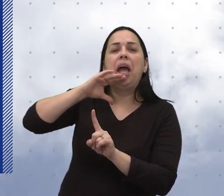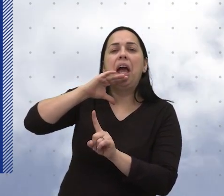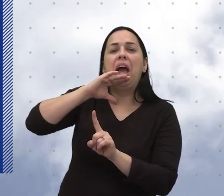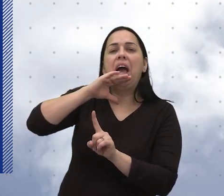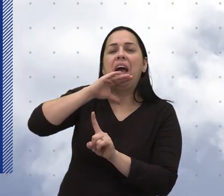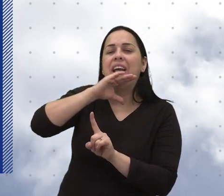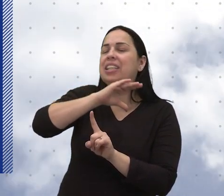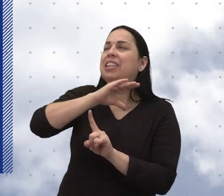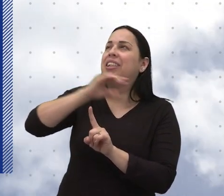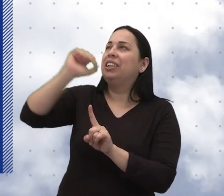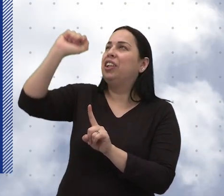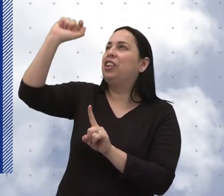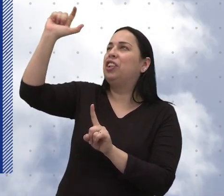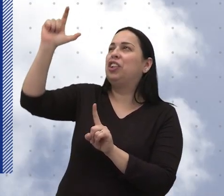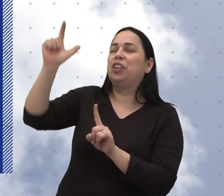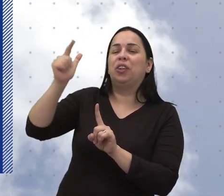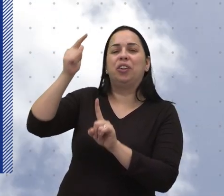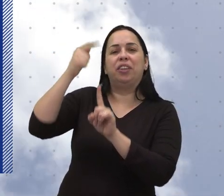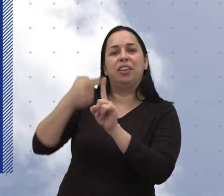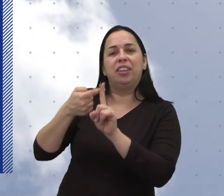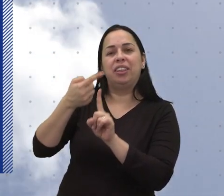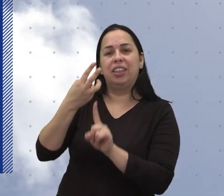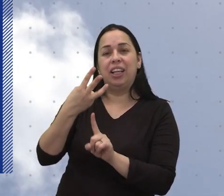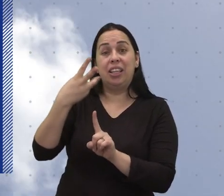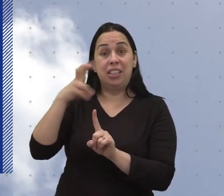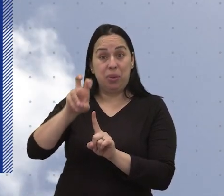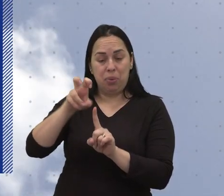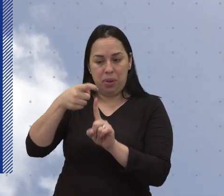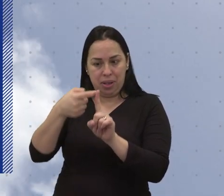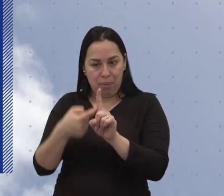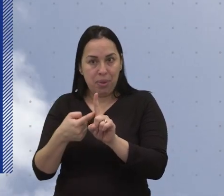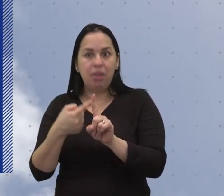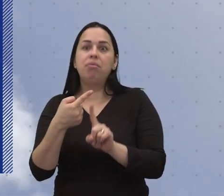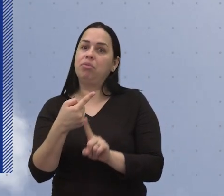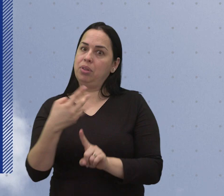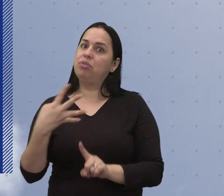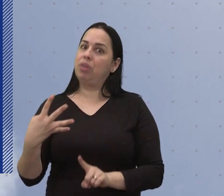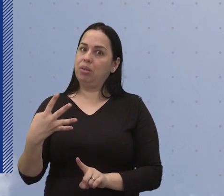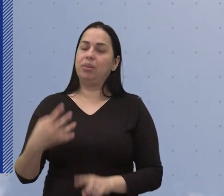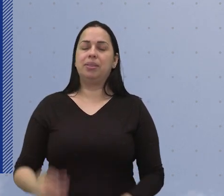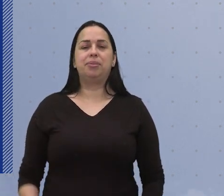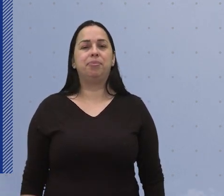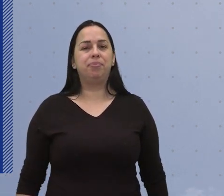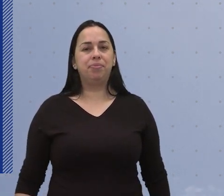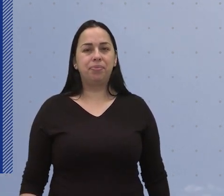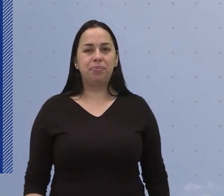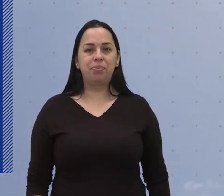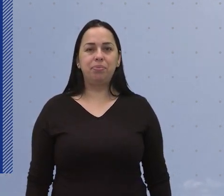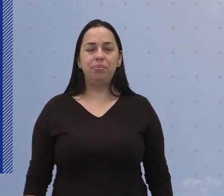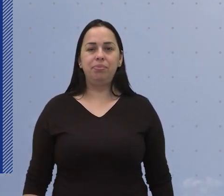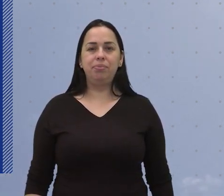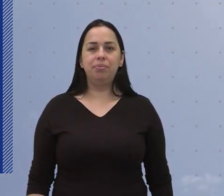sol protagonizando todo o dia. A máxima esperada é de 35 e a mínima será de